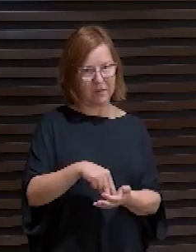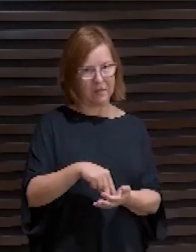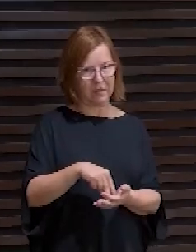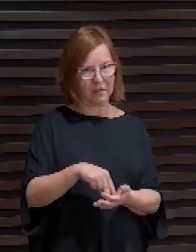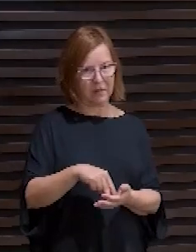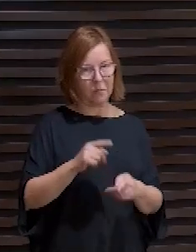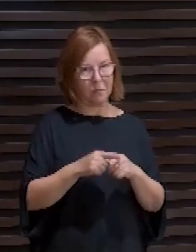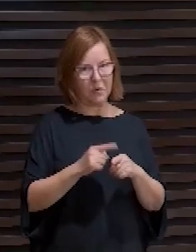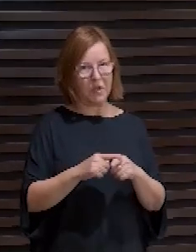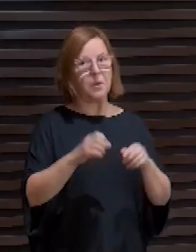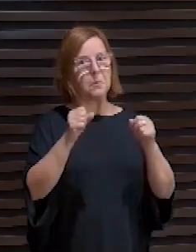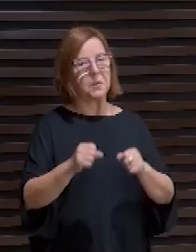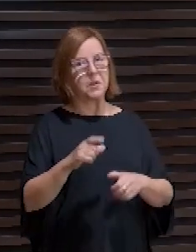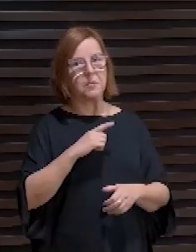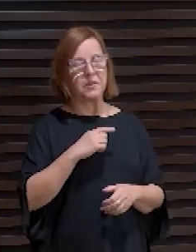uma vida